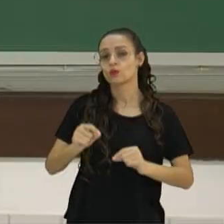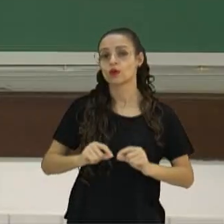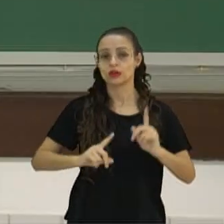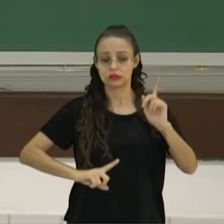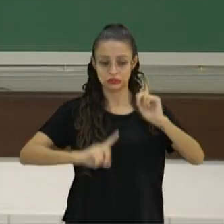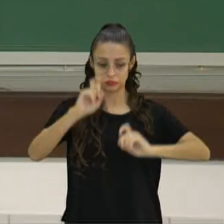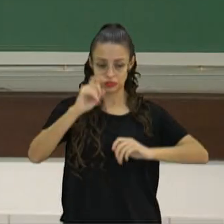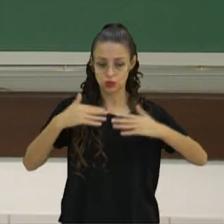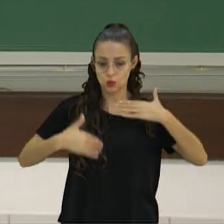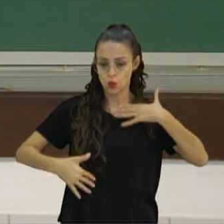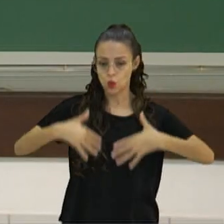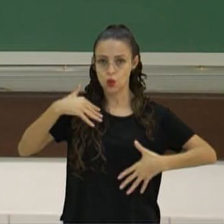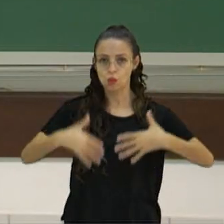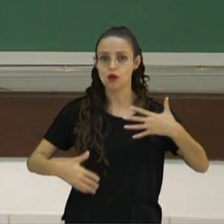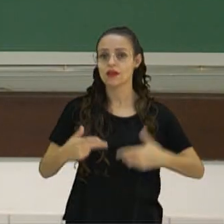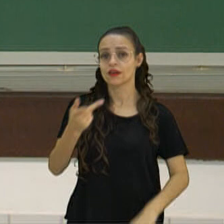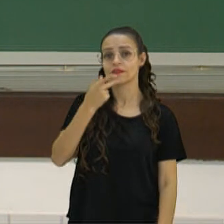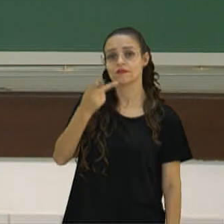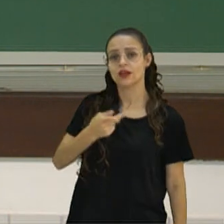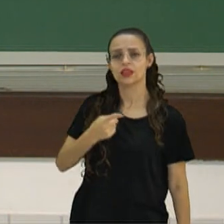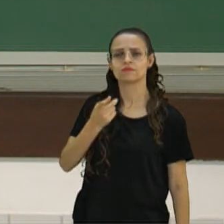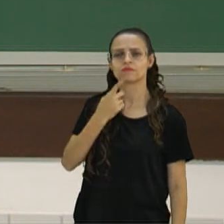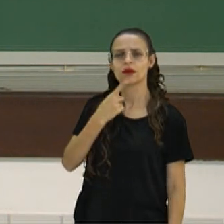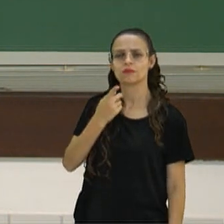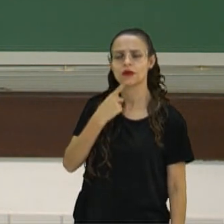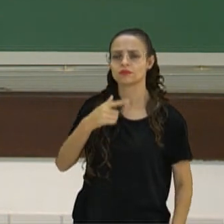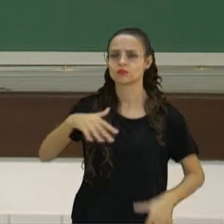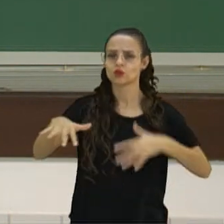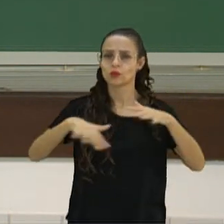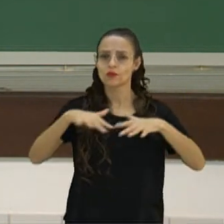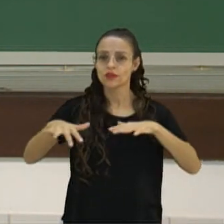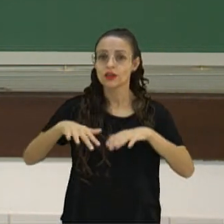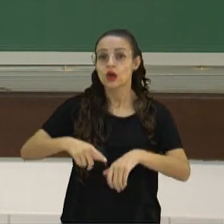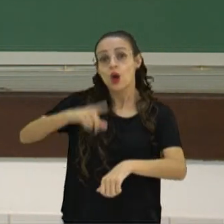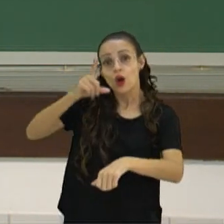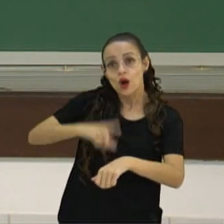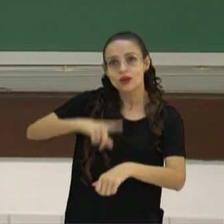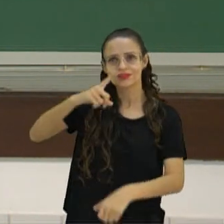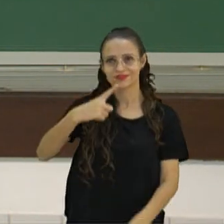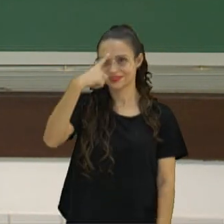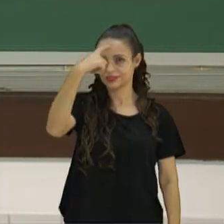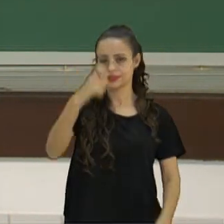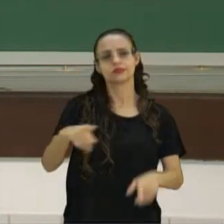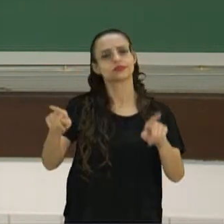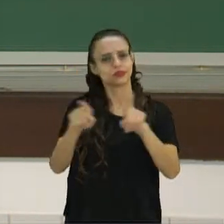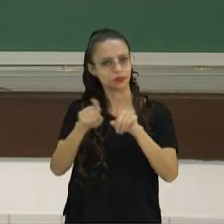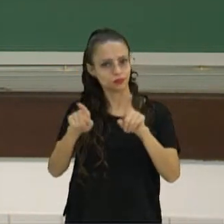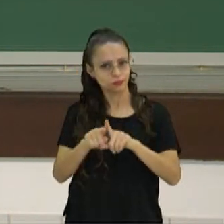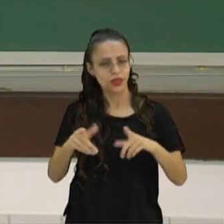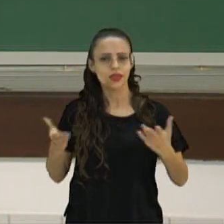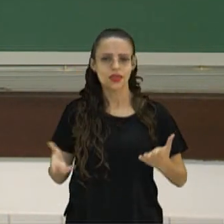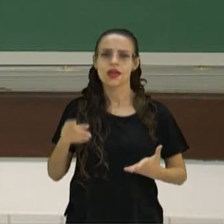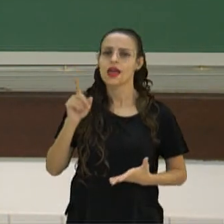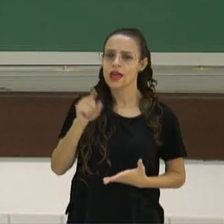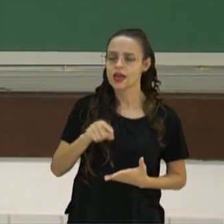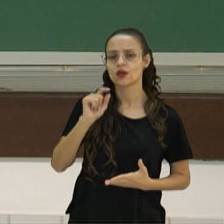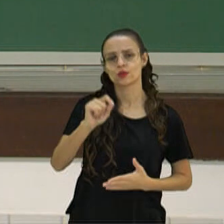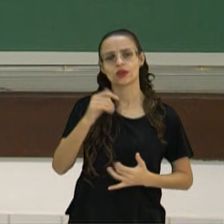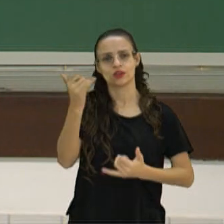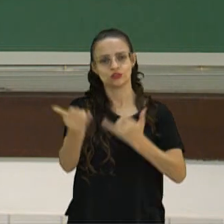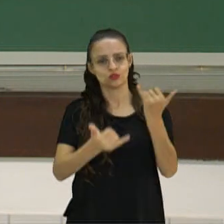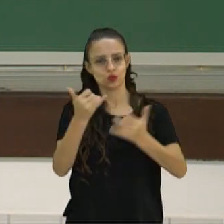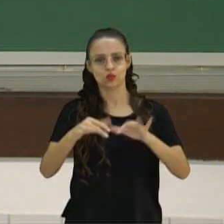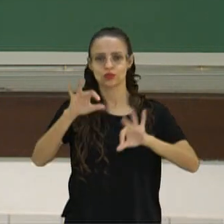expressões corporais, seja por meio da fala, né? De movimentações, de situação de improvisação também, né? Então tudo isso aí faz parte do